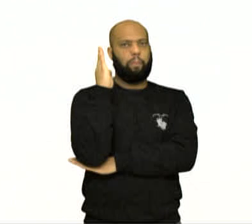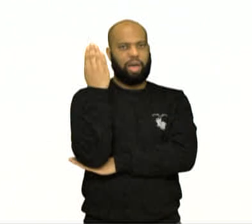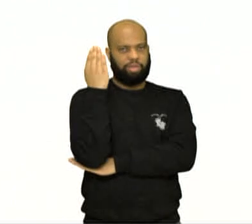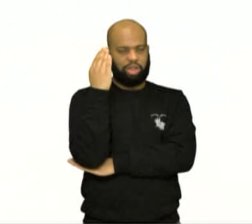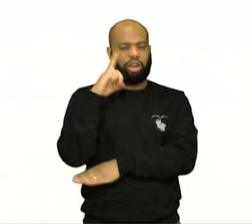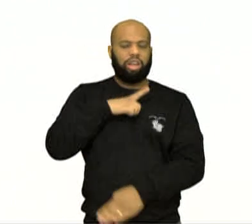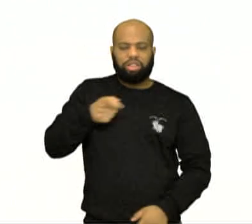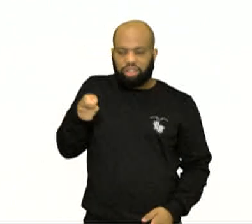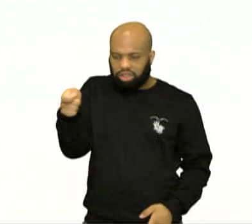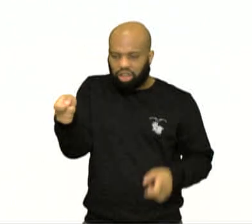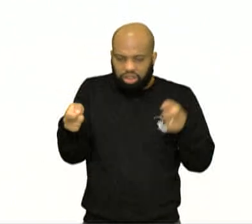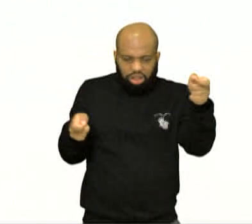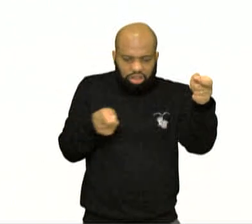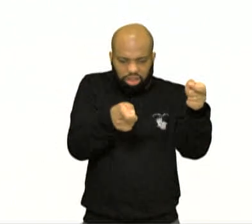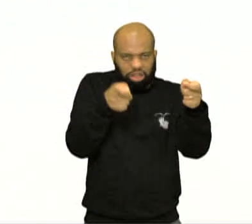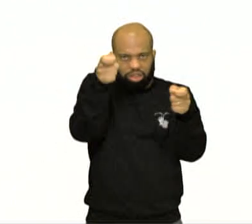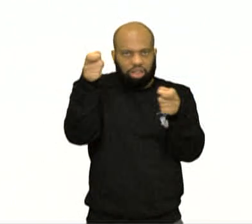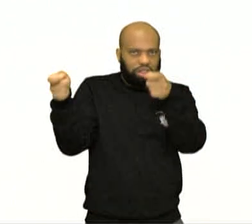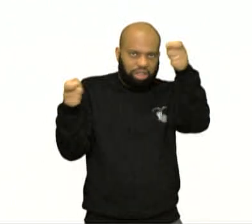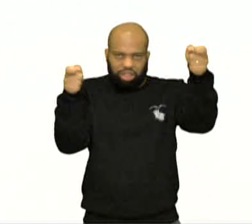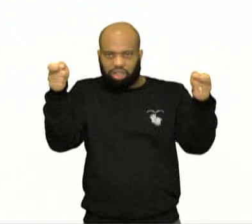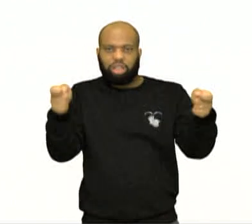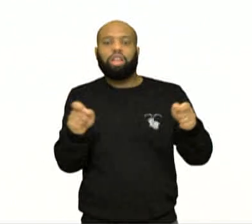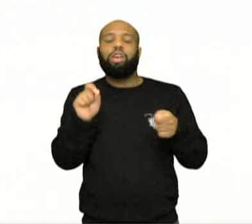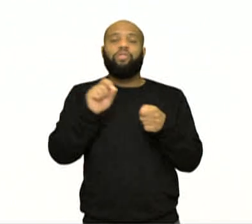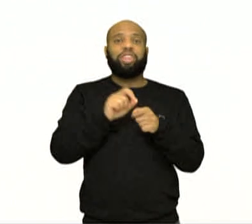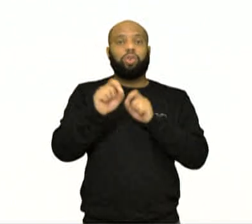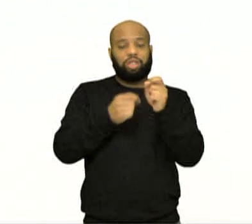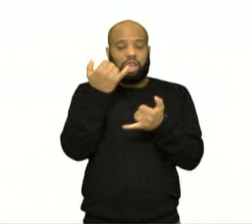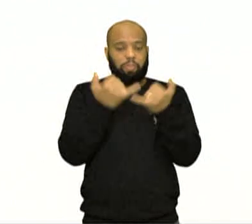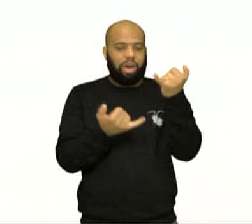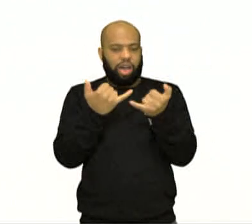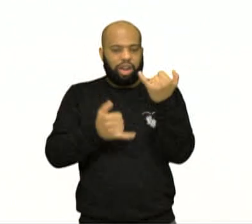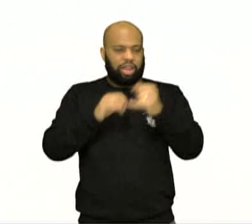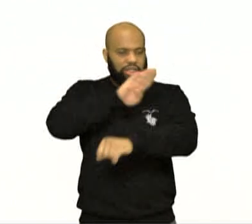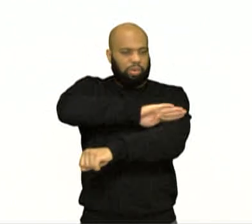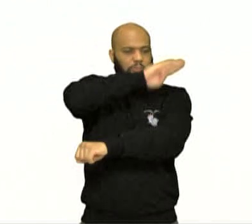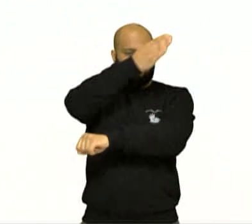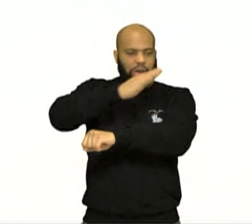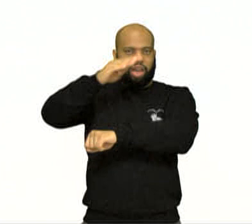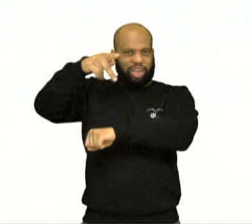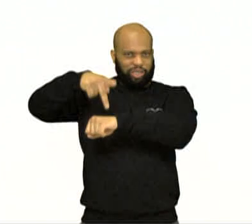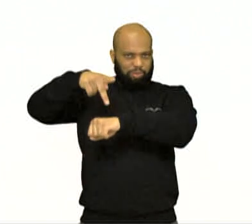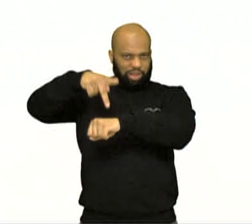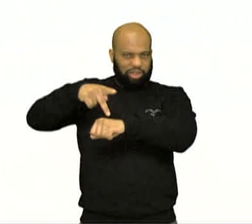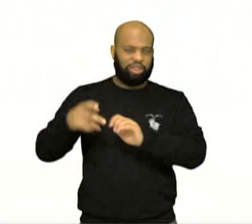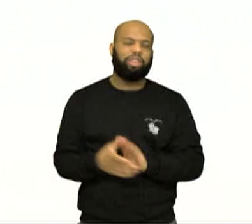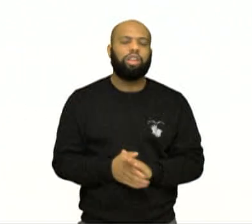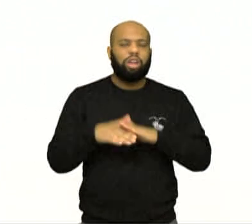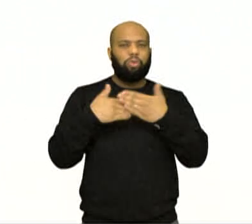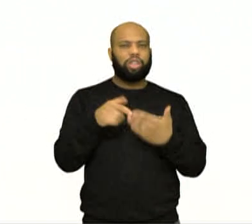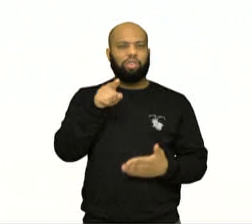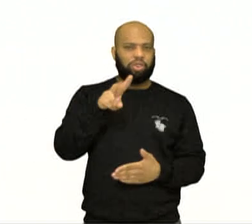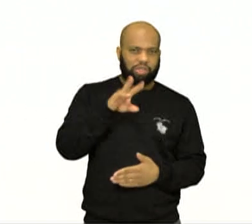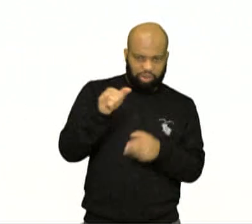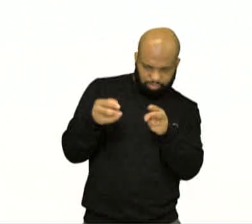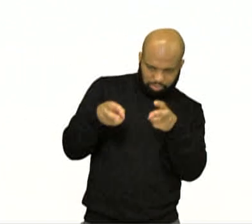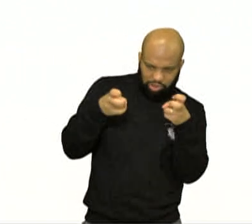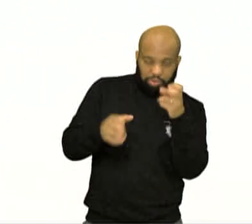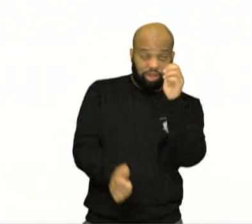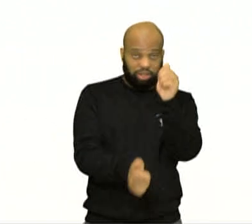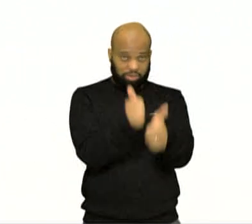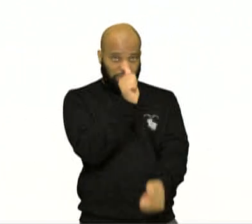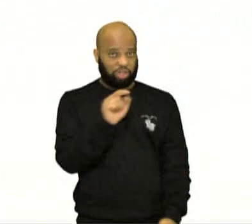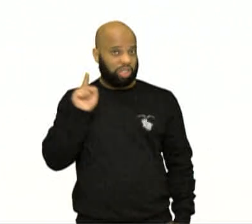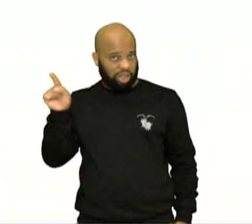agarras artificiais de resina, para simular ao máximo as paredes de rochas naturais. Perceba que este é um esporte